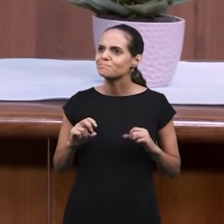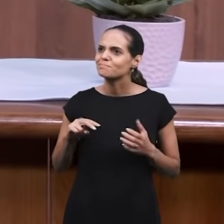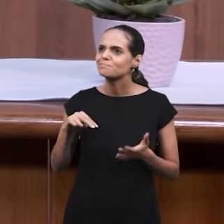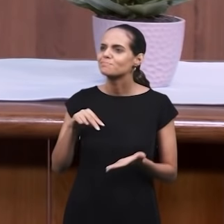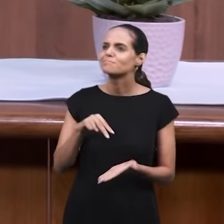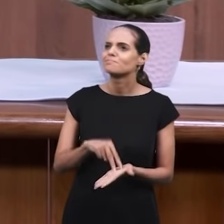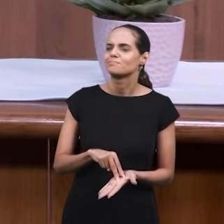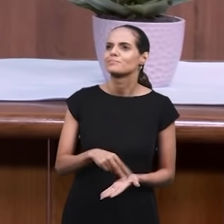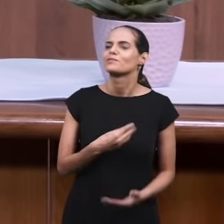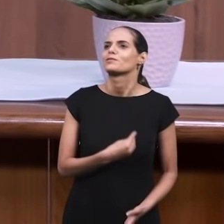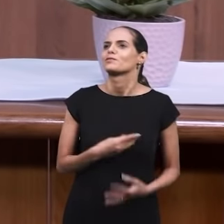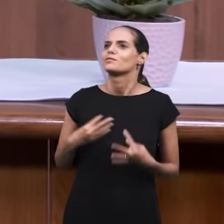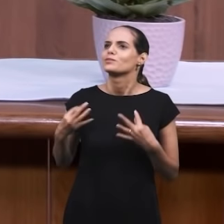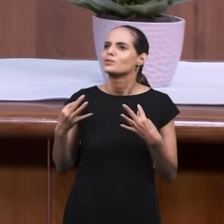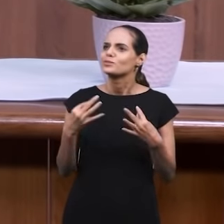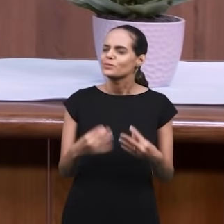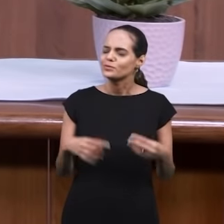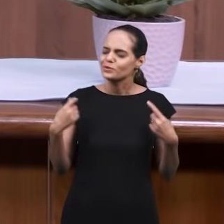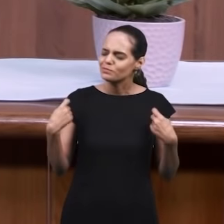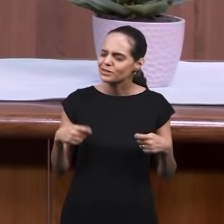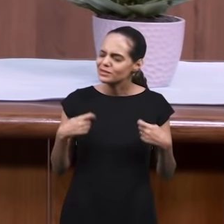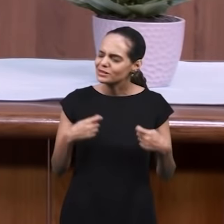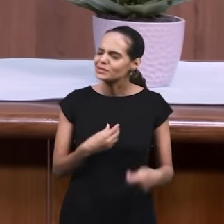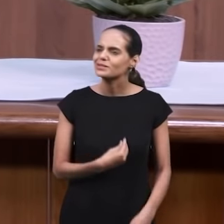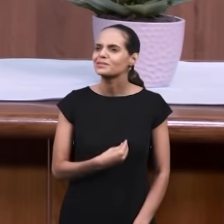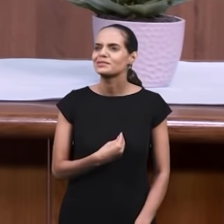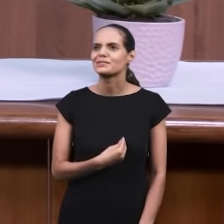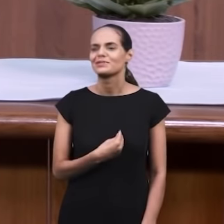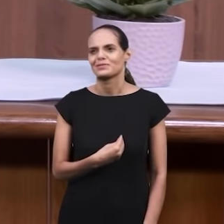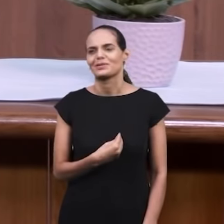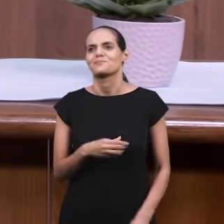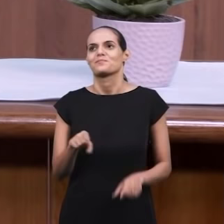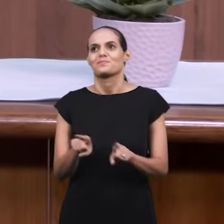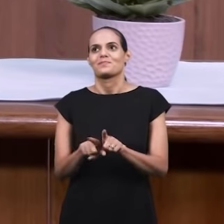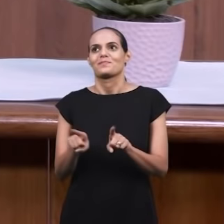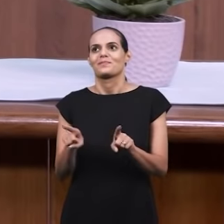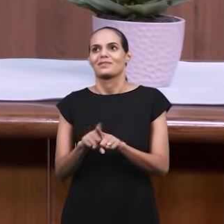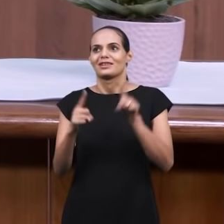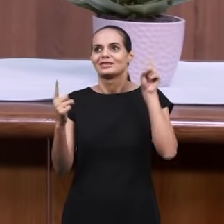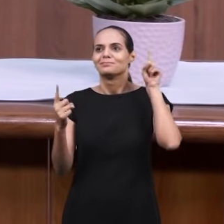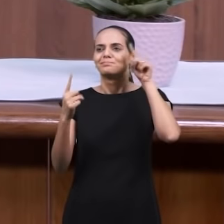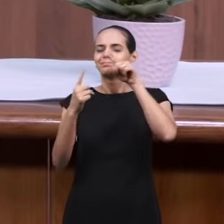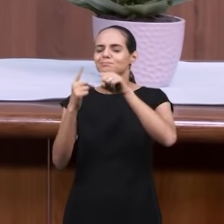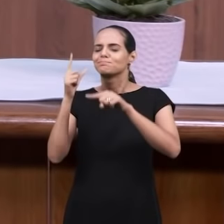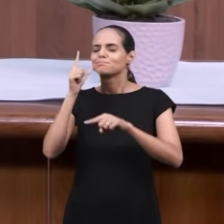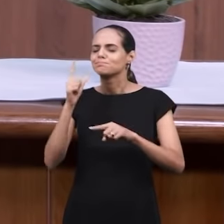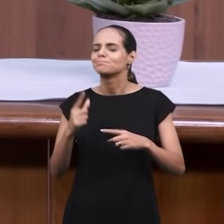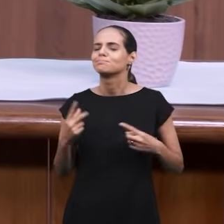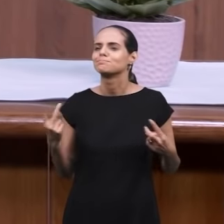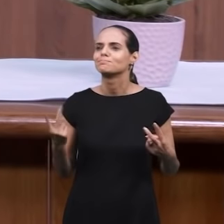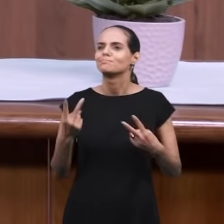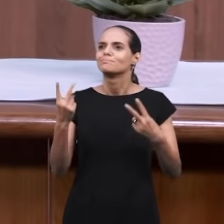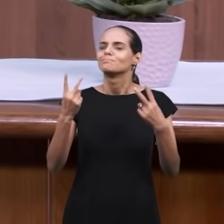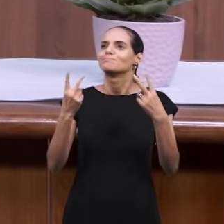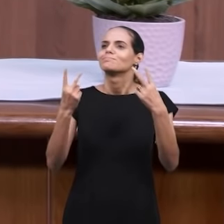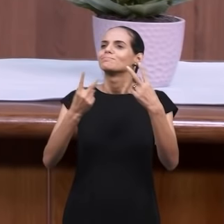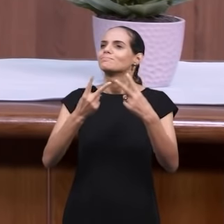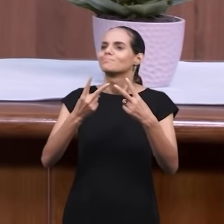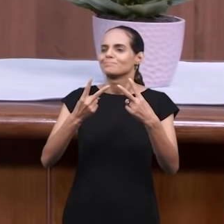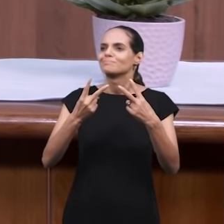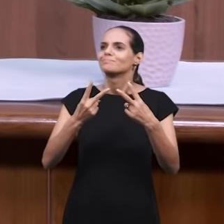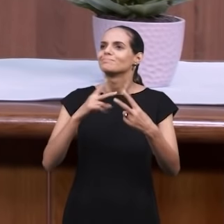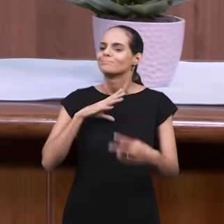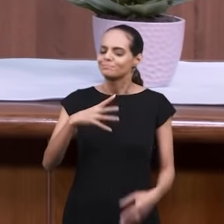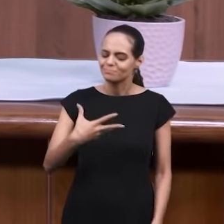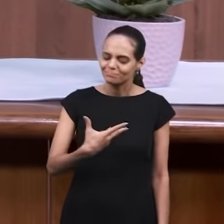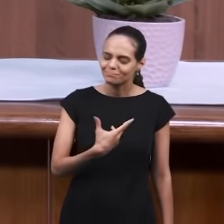Senhor, tudo aquilo que precisamos viver. Senhor, e no mais, alcançarmos a vitória maior, a salvação em Cristo